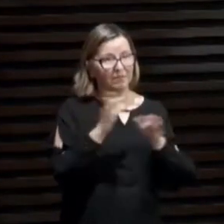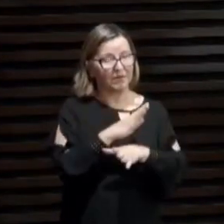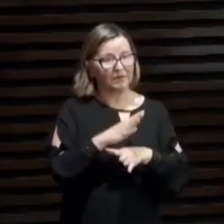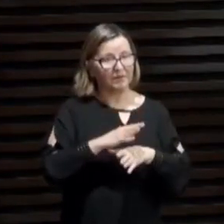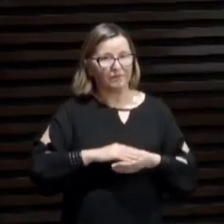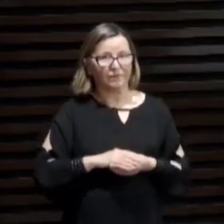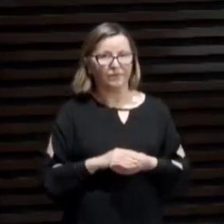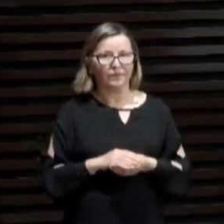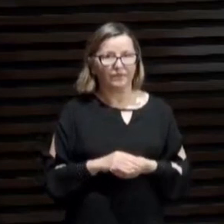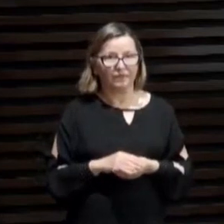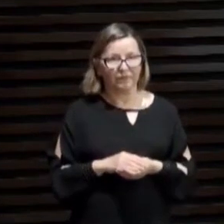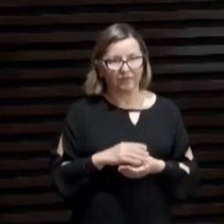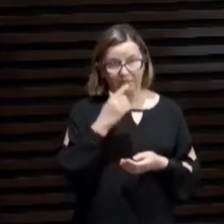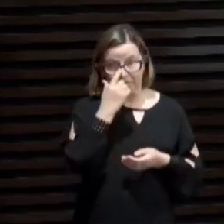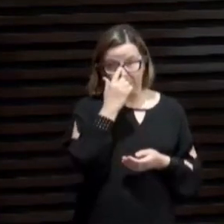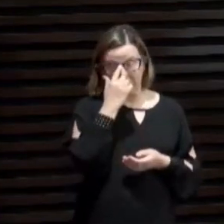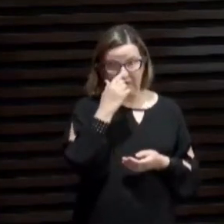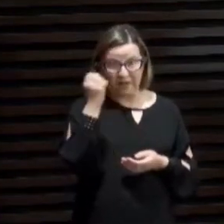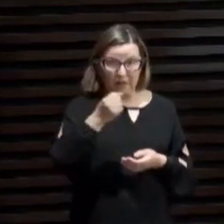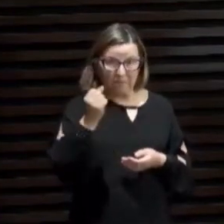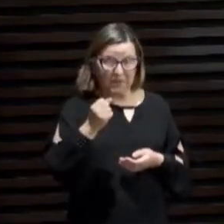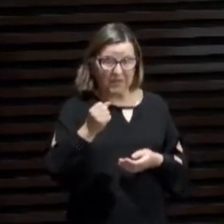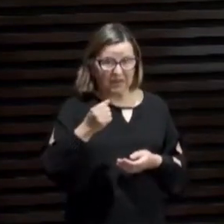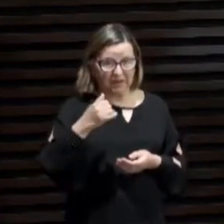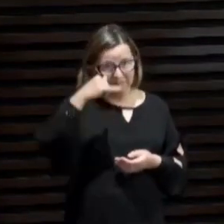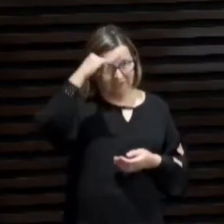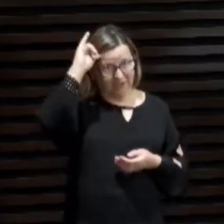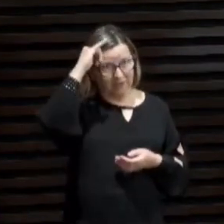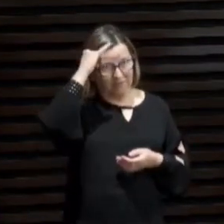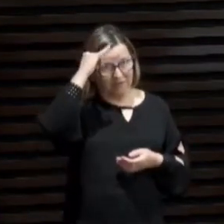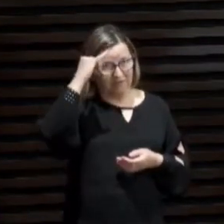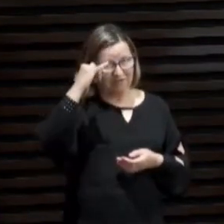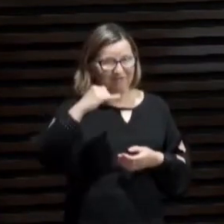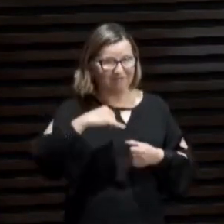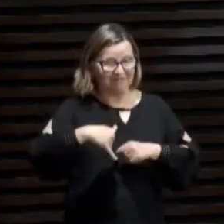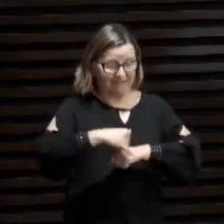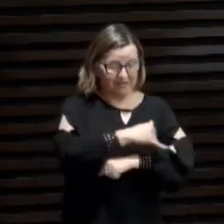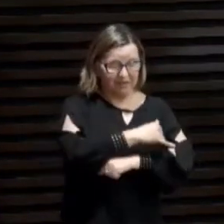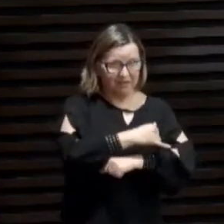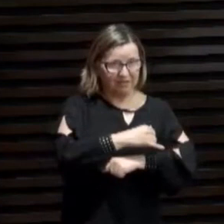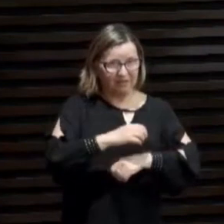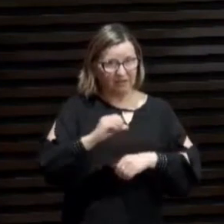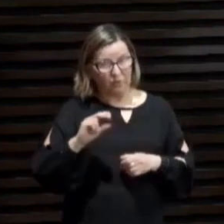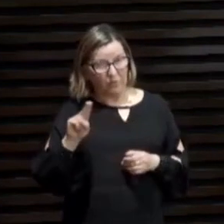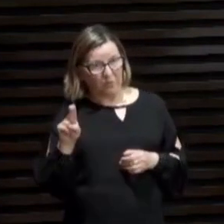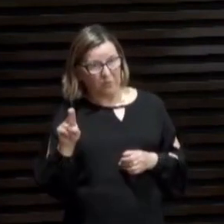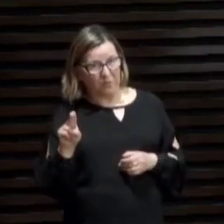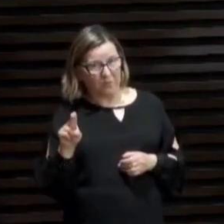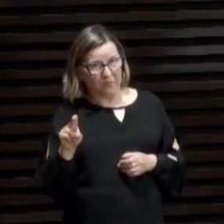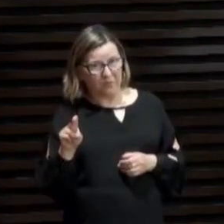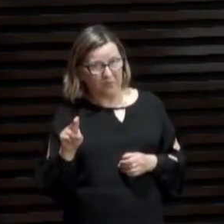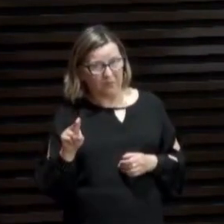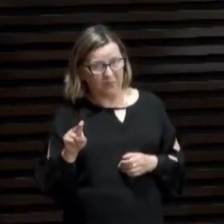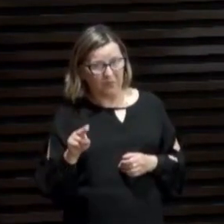Matar-se-ão para eles rebanhos de ovelhas e de gados que lhe bastem? Ou se ajuntarão para eles todos os peixes do